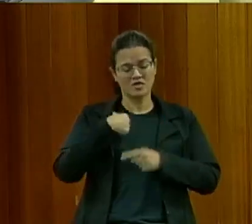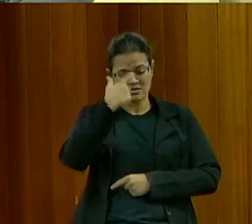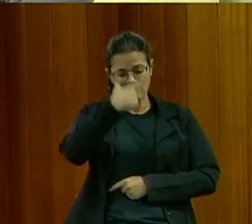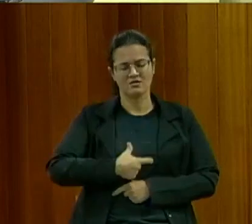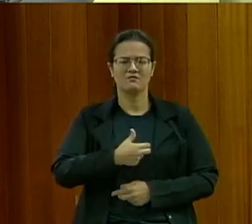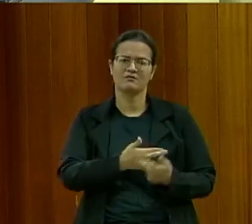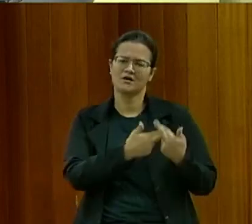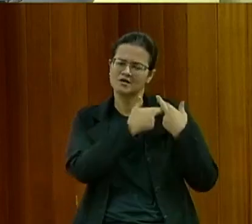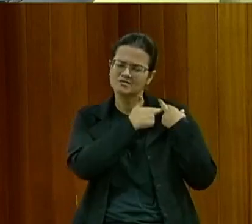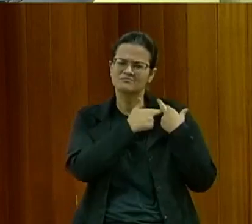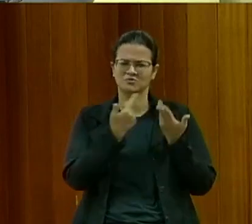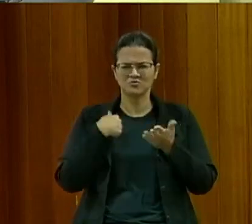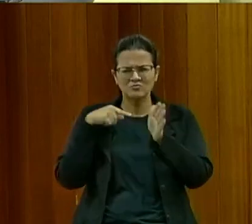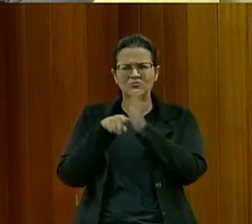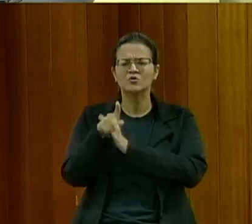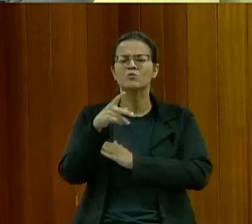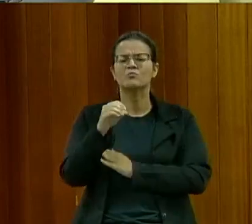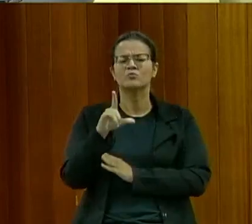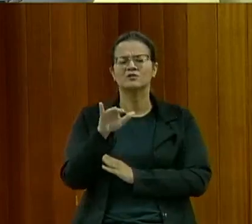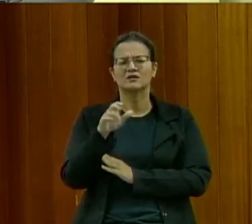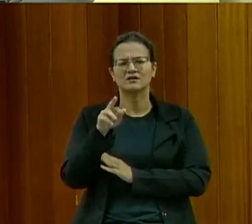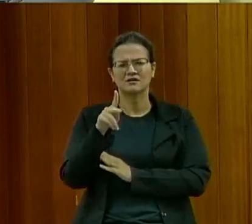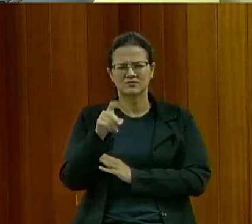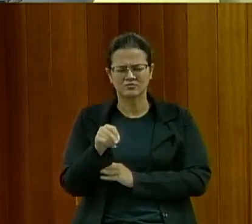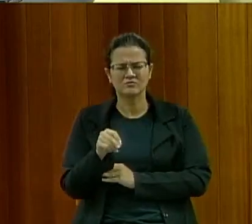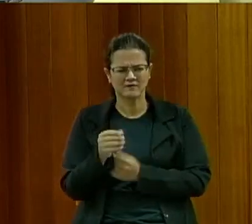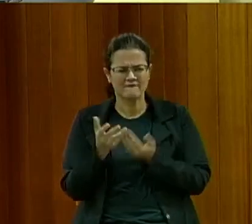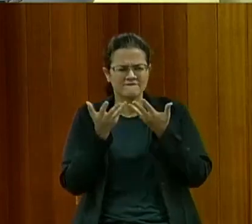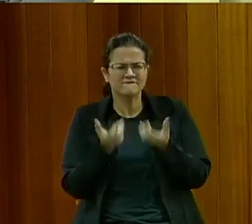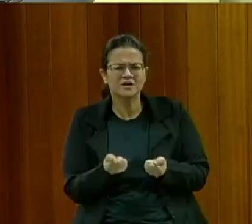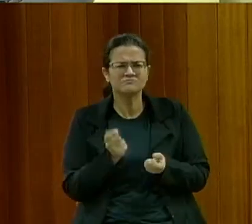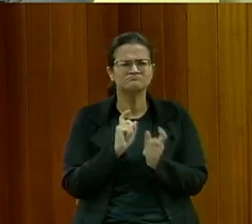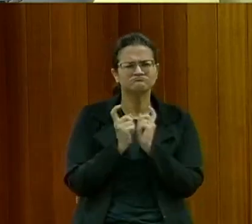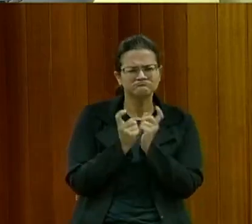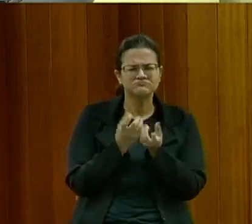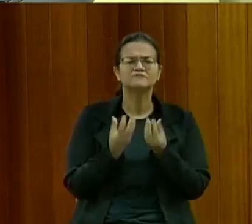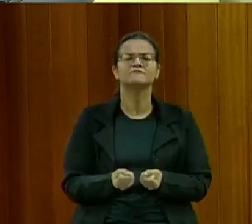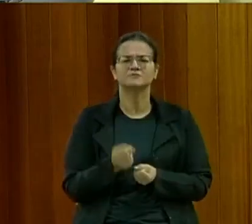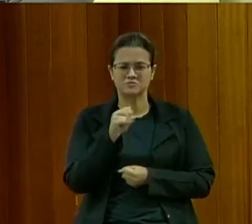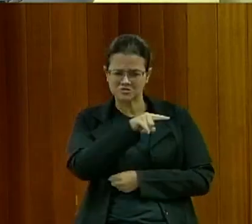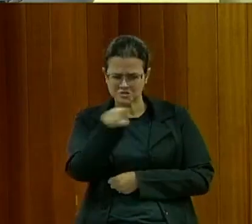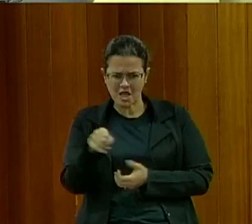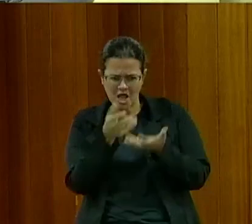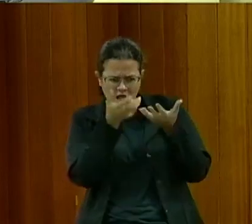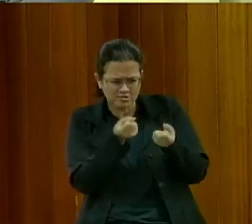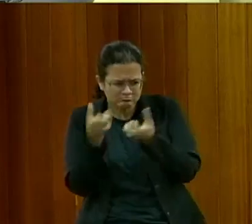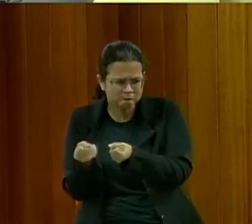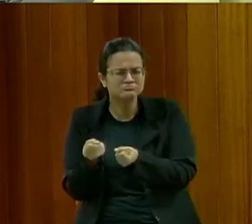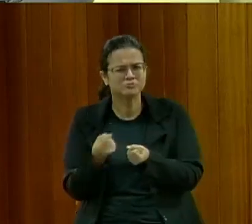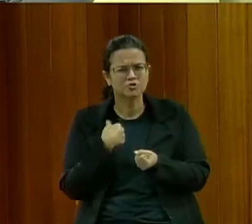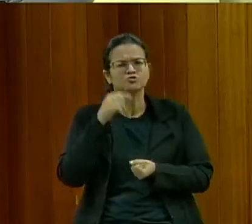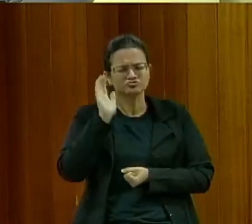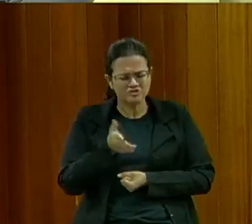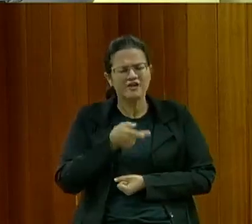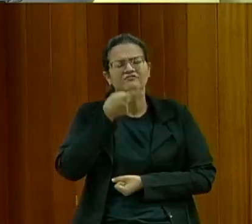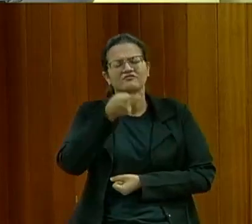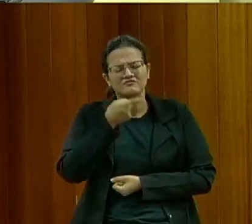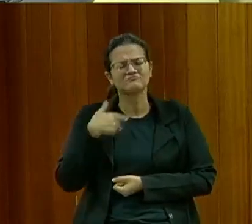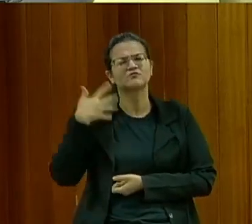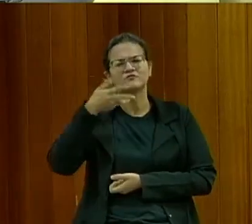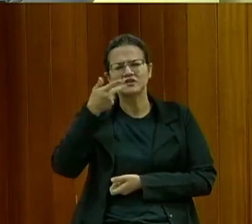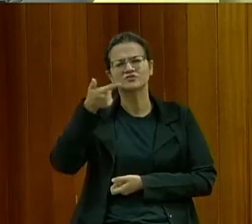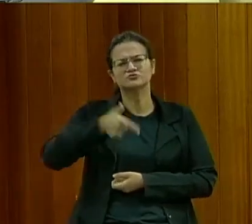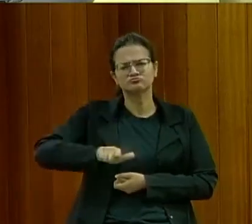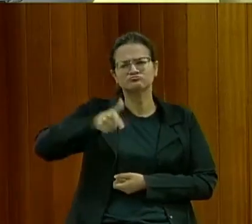Policarpo, vamos fazer um negócio aqui, ó. Se vocês toparem, eu já falei, eu quero, presidente da Comissão de